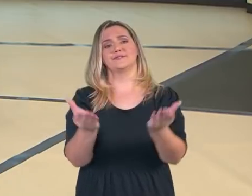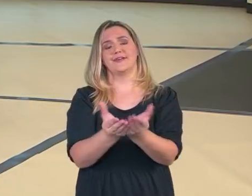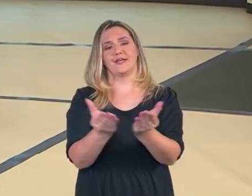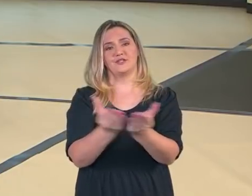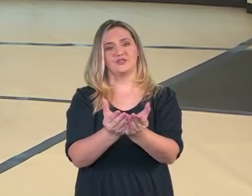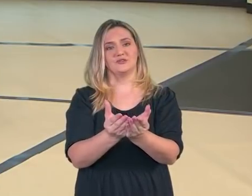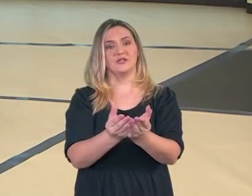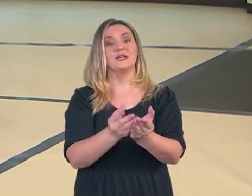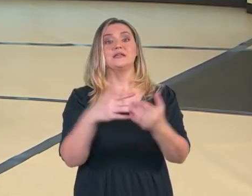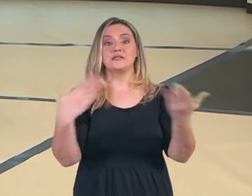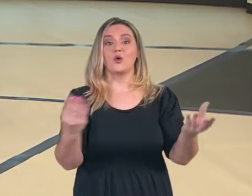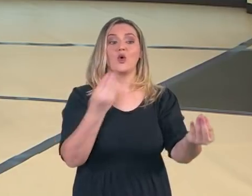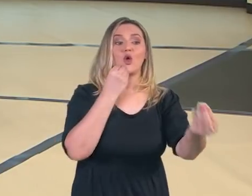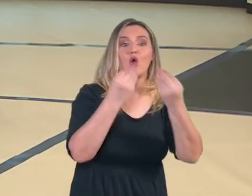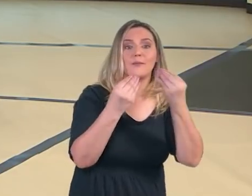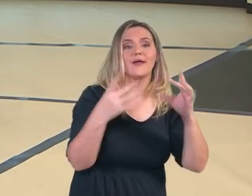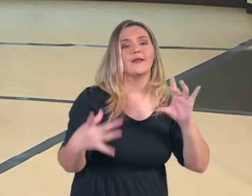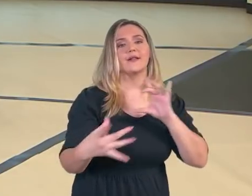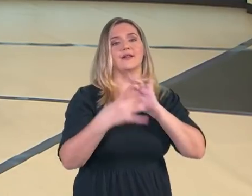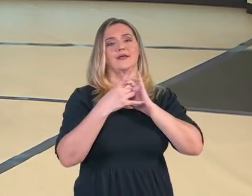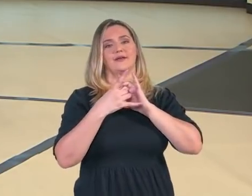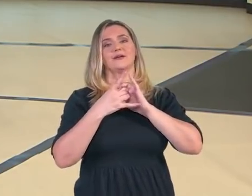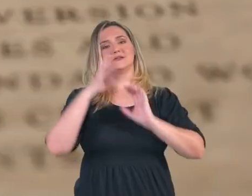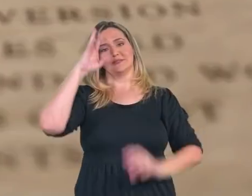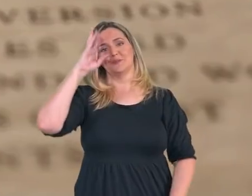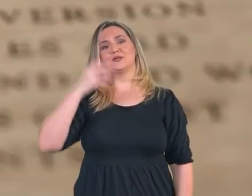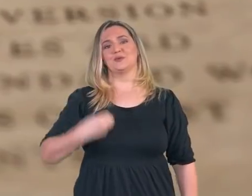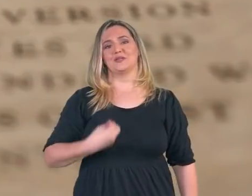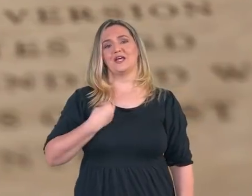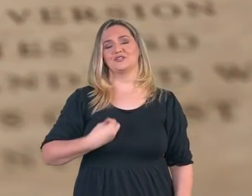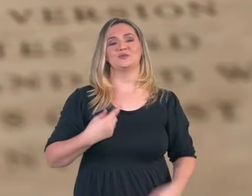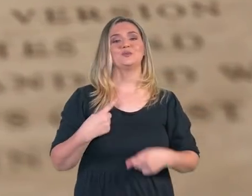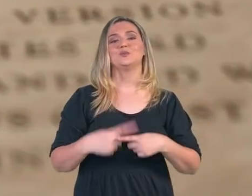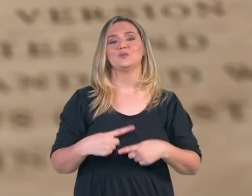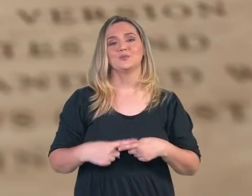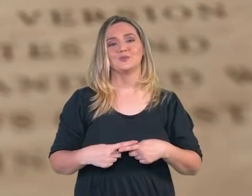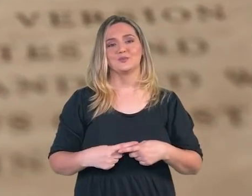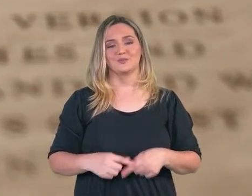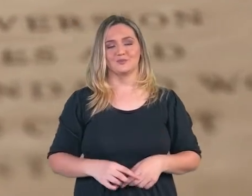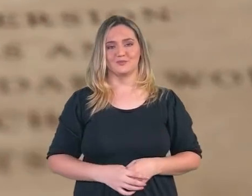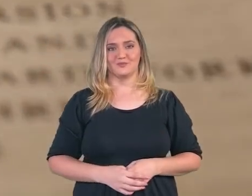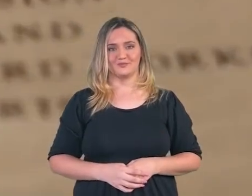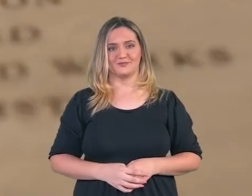que comemos, tem tudo a ver com isso. Sabe por quê?